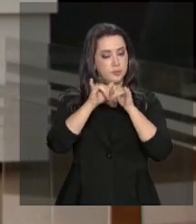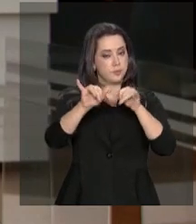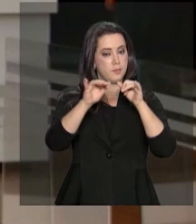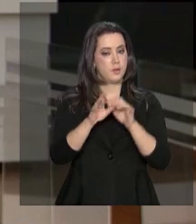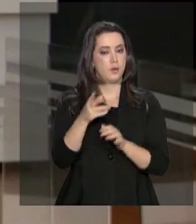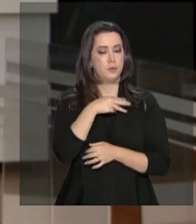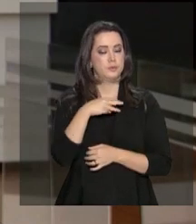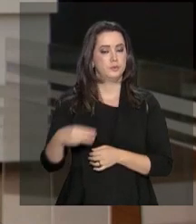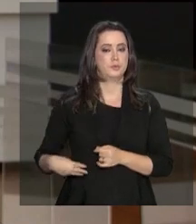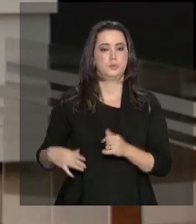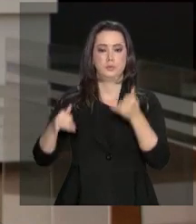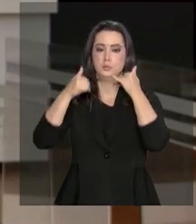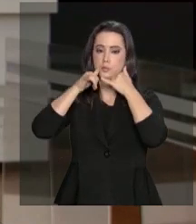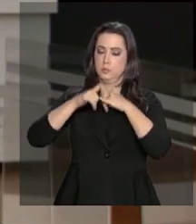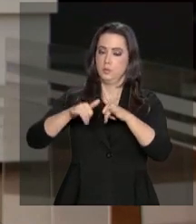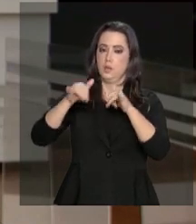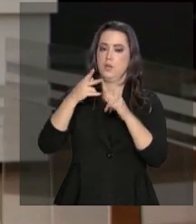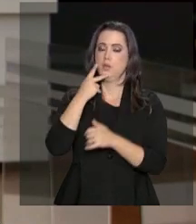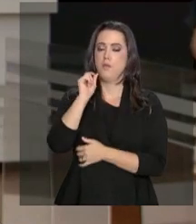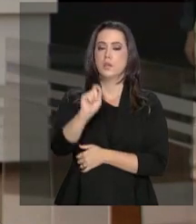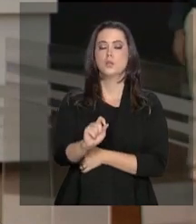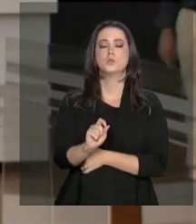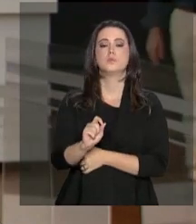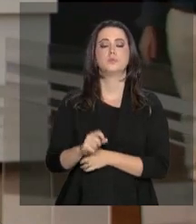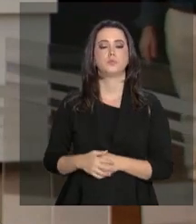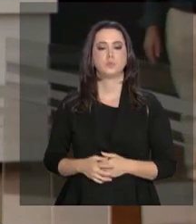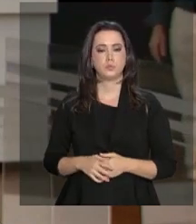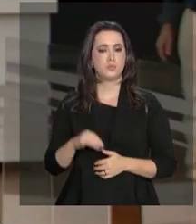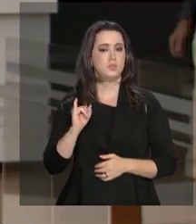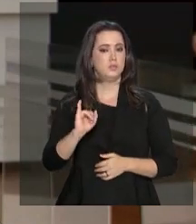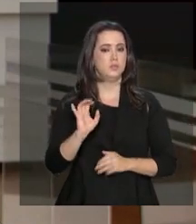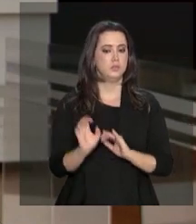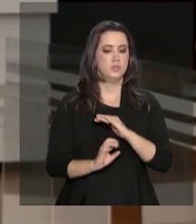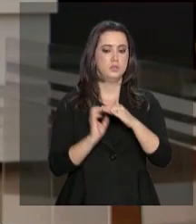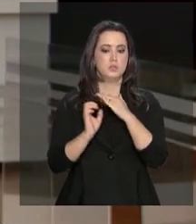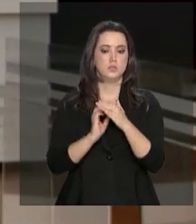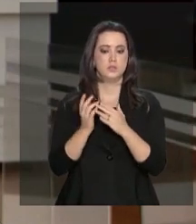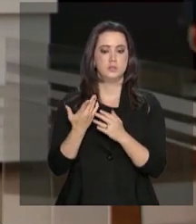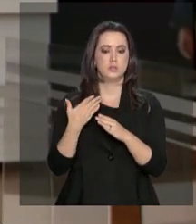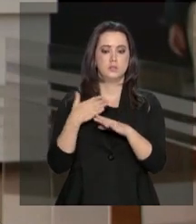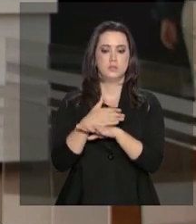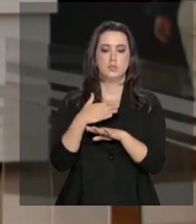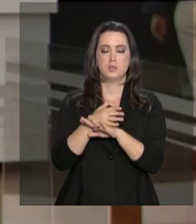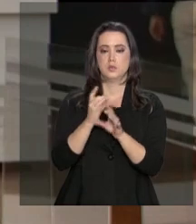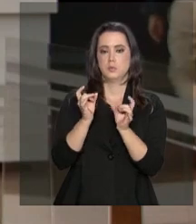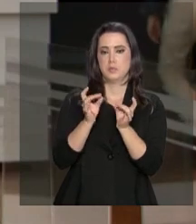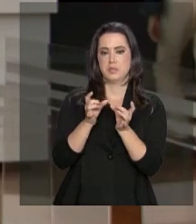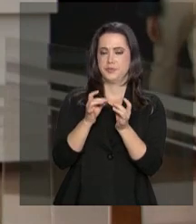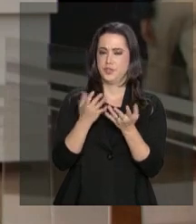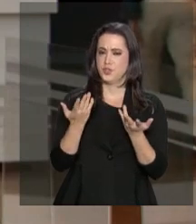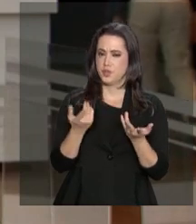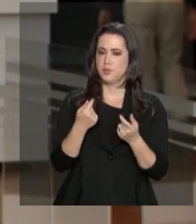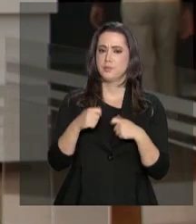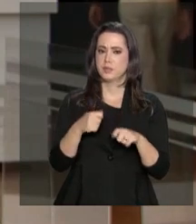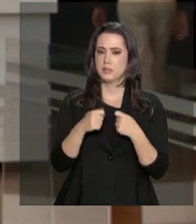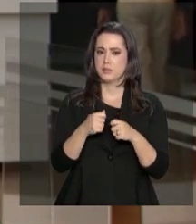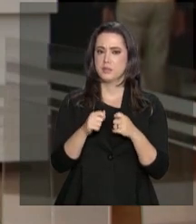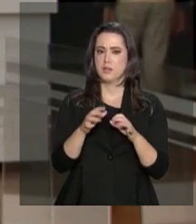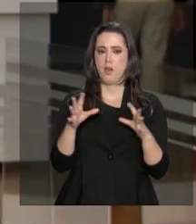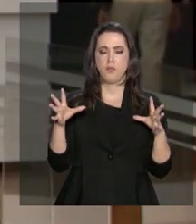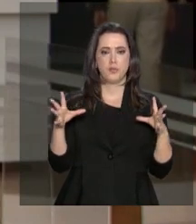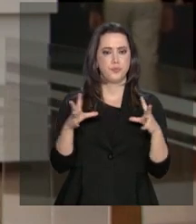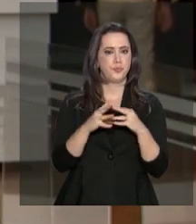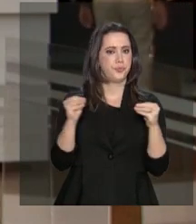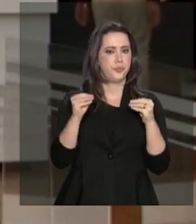Segundo o ministro de Minas e Energia, Moreira Franco, caso as empresas não fossem licitadas, elas seriam liquidadas